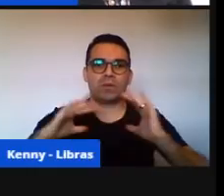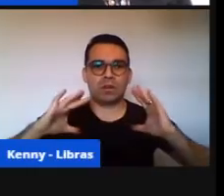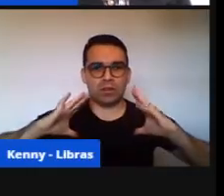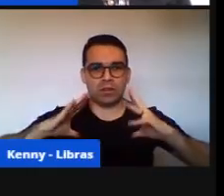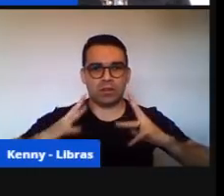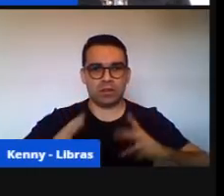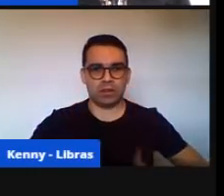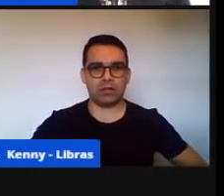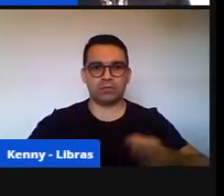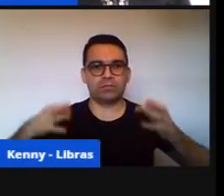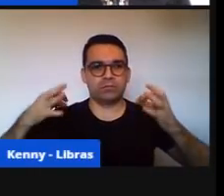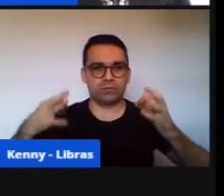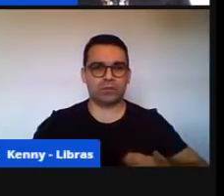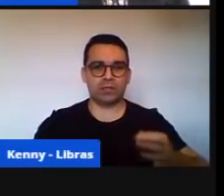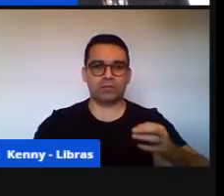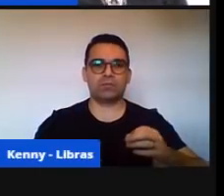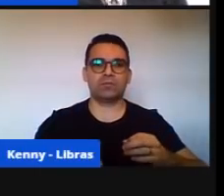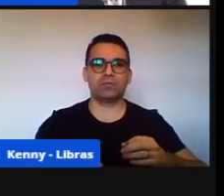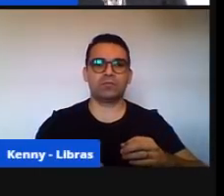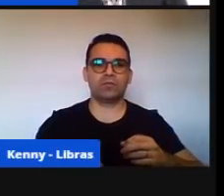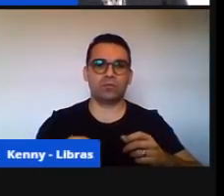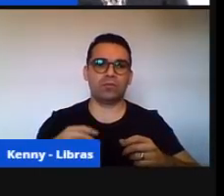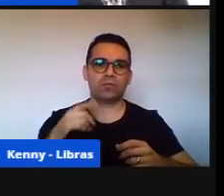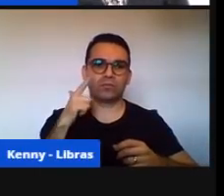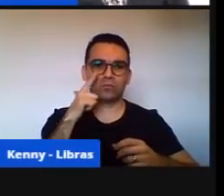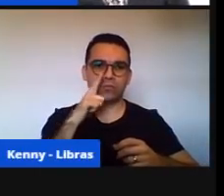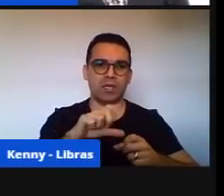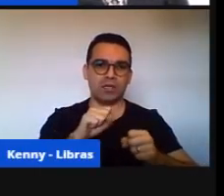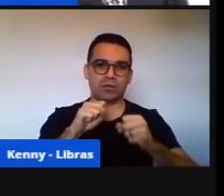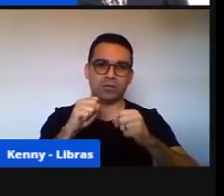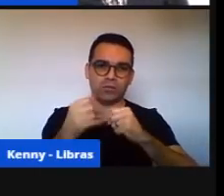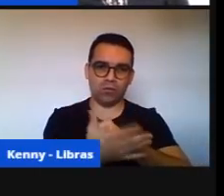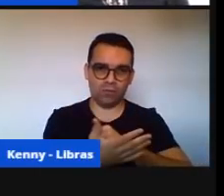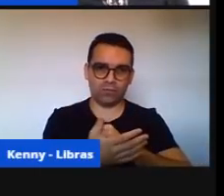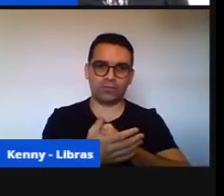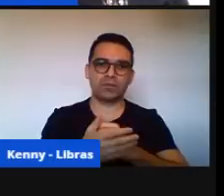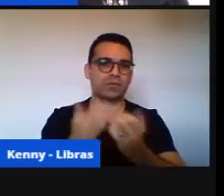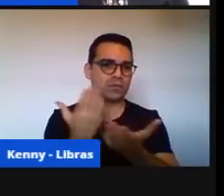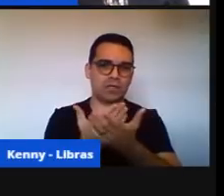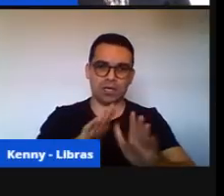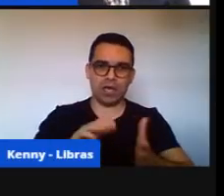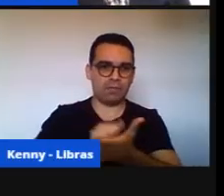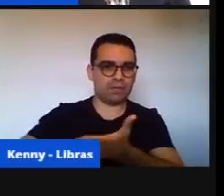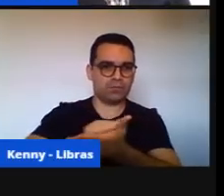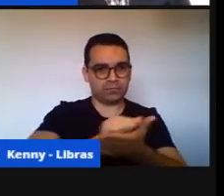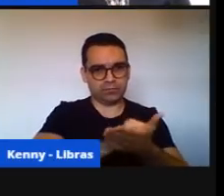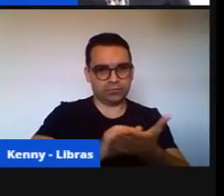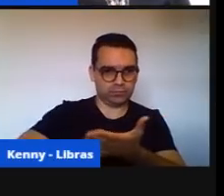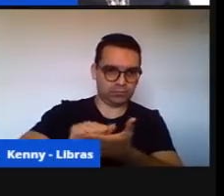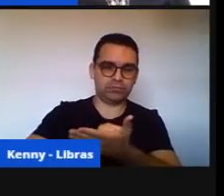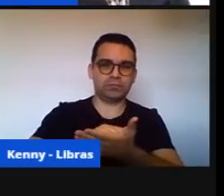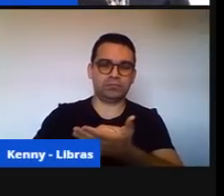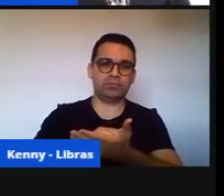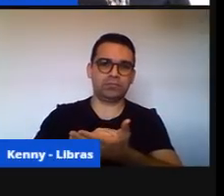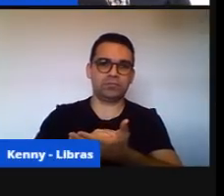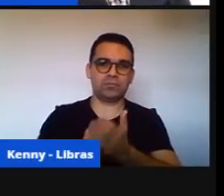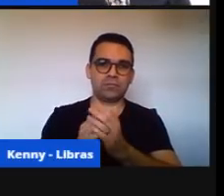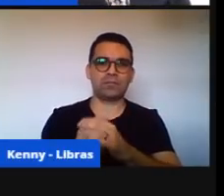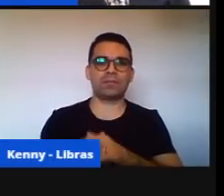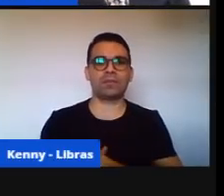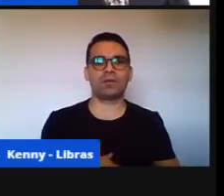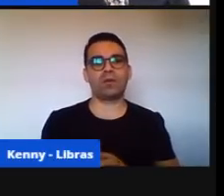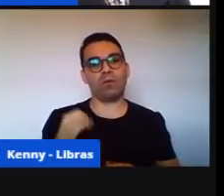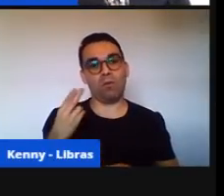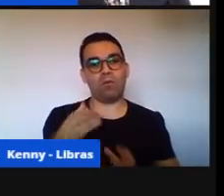que vai garantir essa desinfecção. Ele pode ser encontrado nas formas em gel ou líquido, Pode ser utilizado das duas formas,